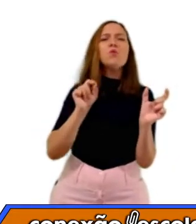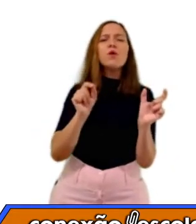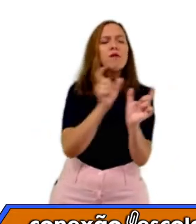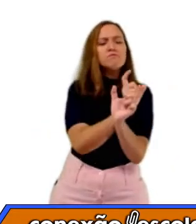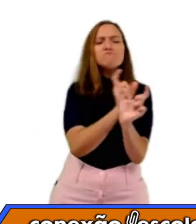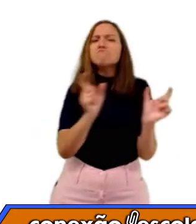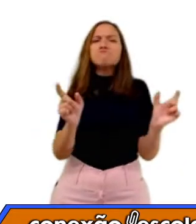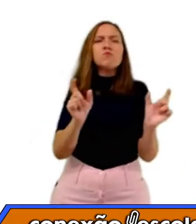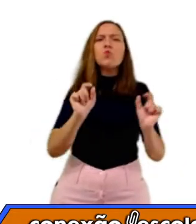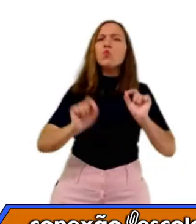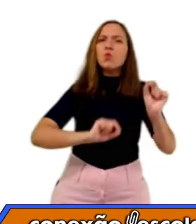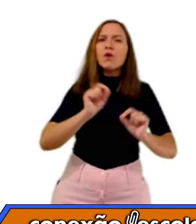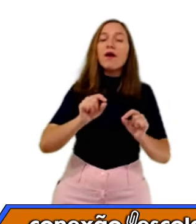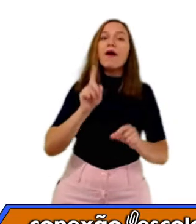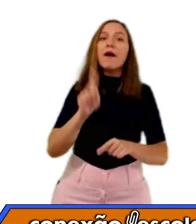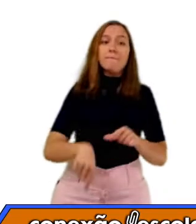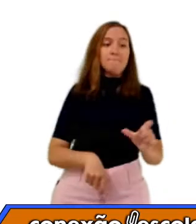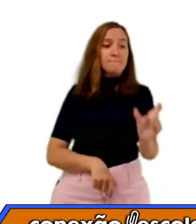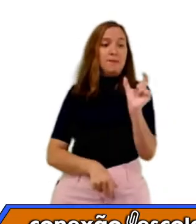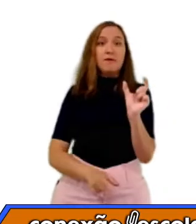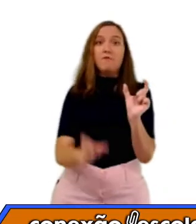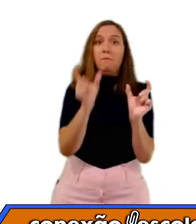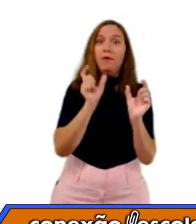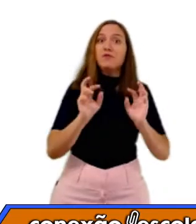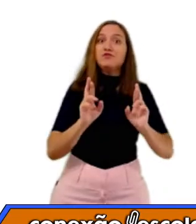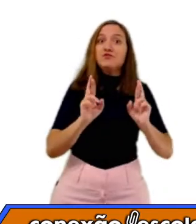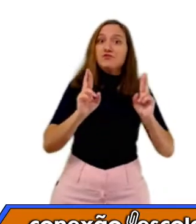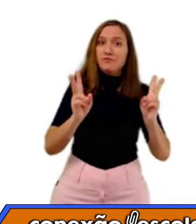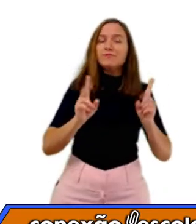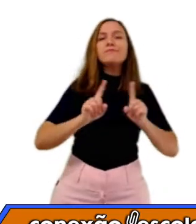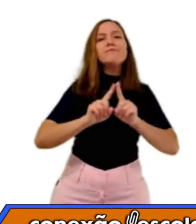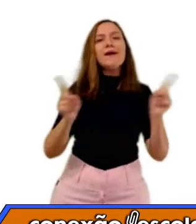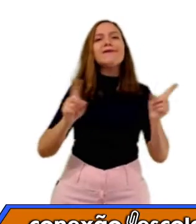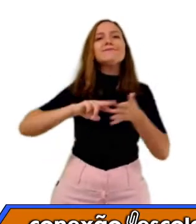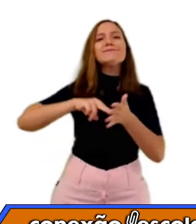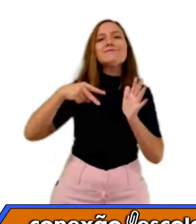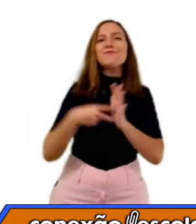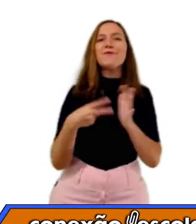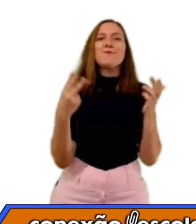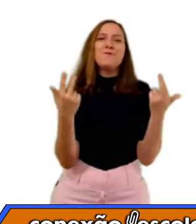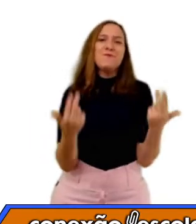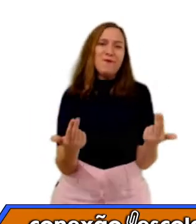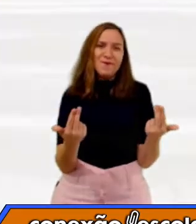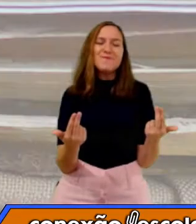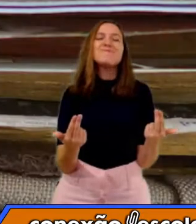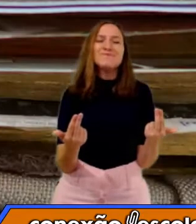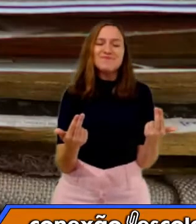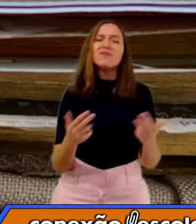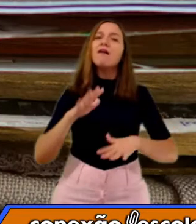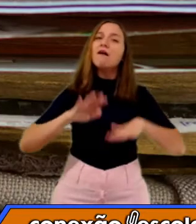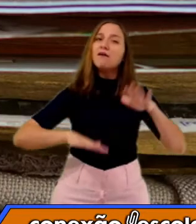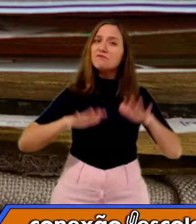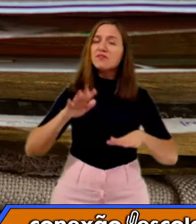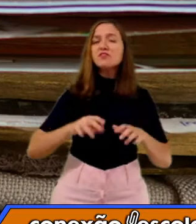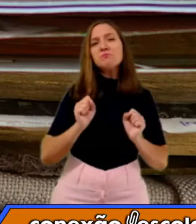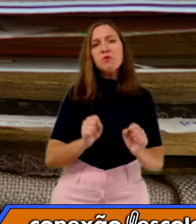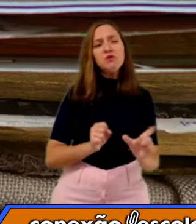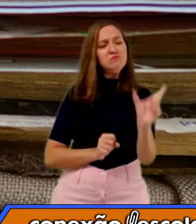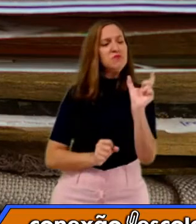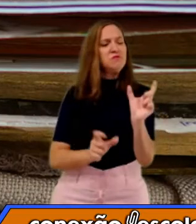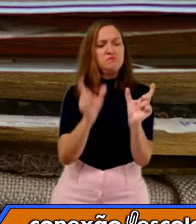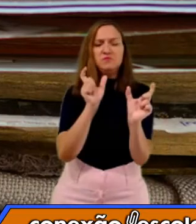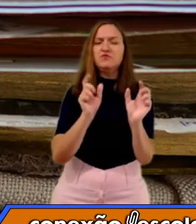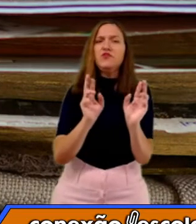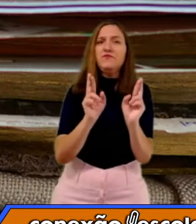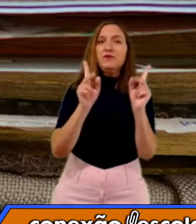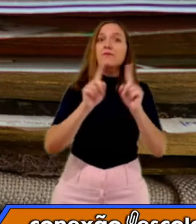Sinônimo são palavras que possuem o mesmo significado. Às vezes, ela tem um nome diferente,